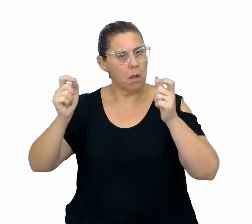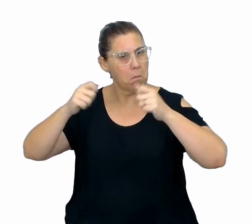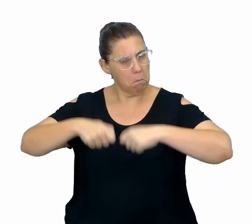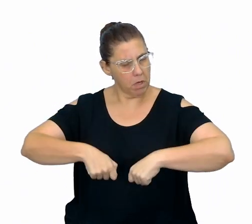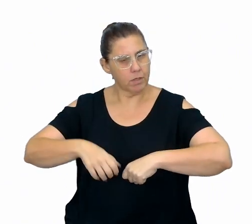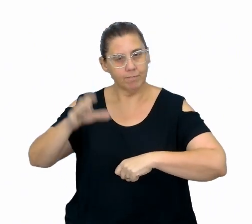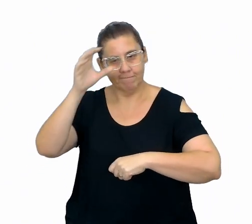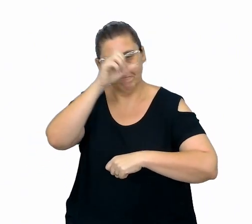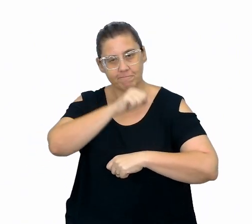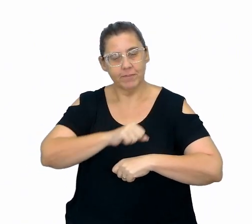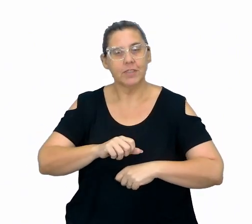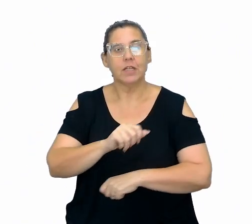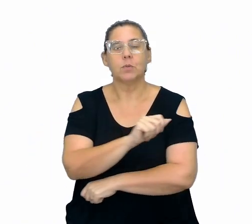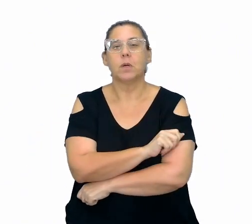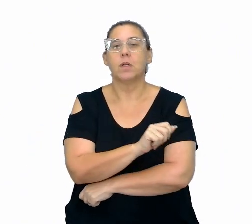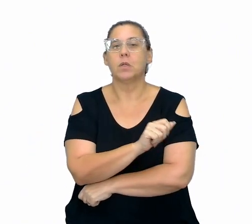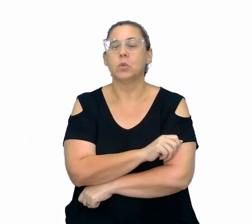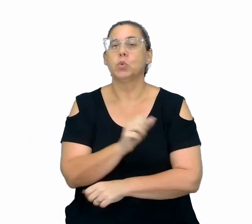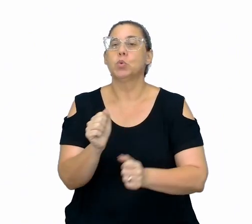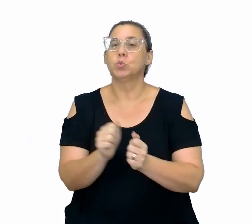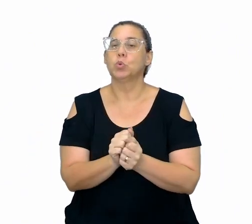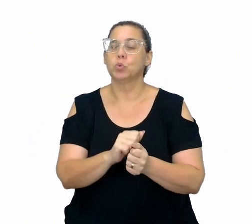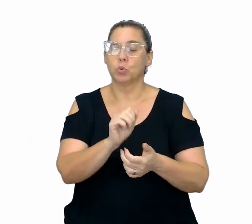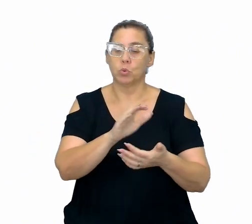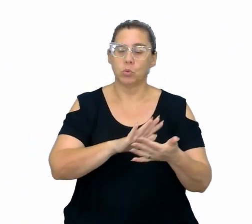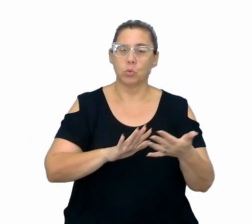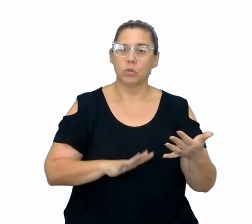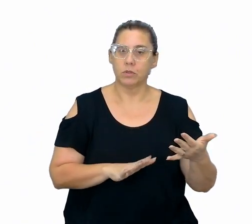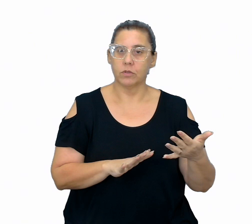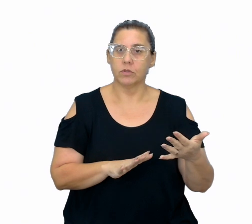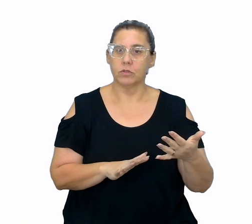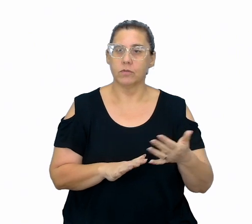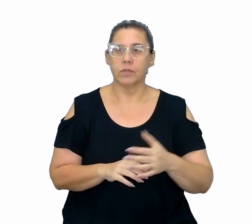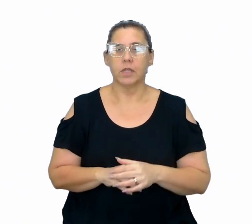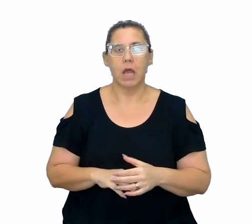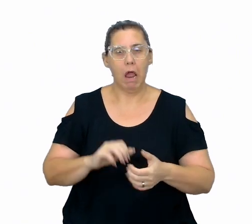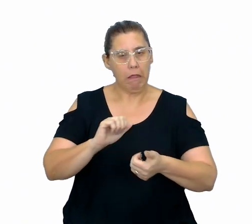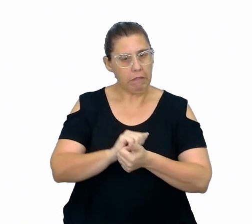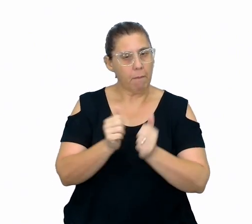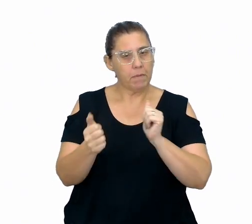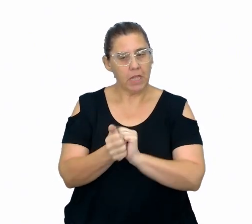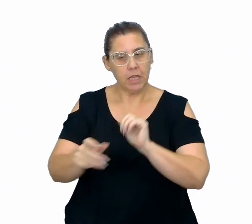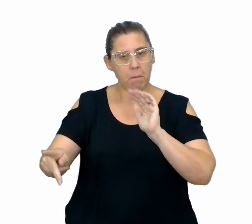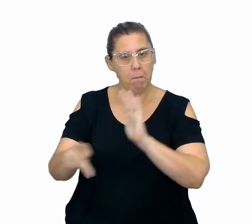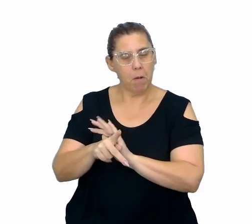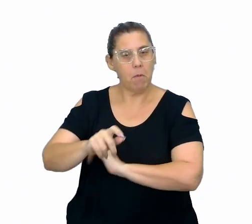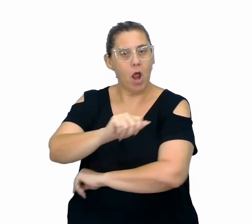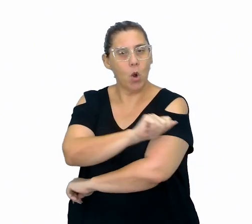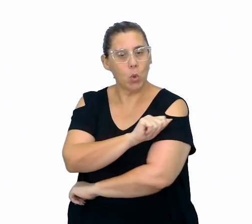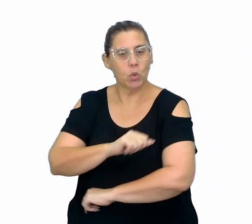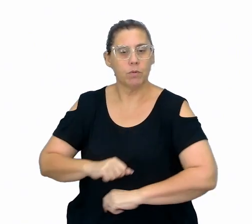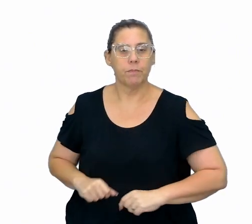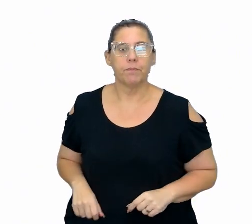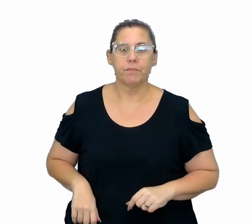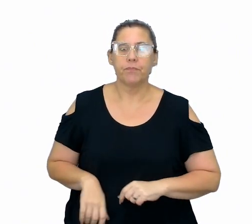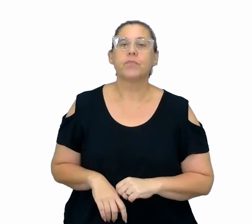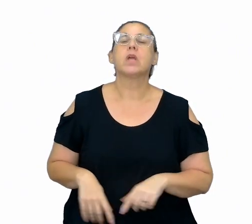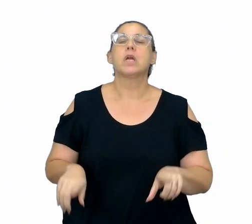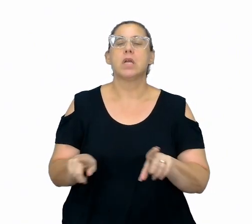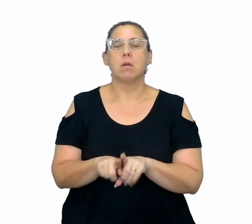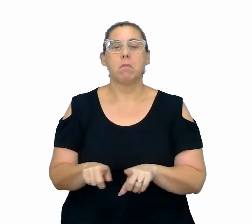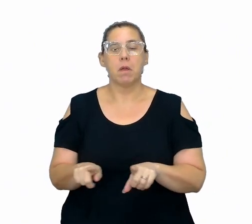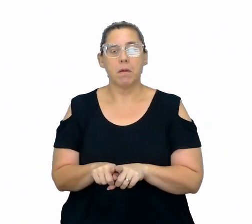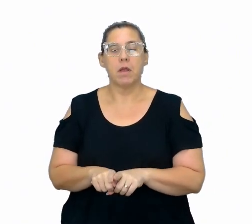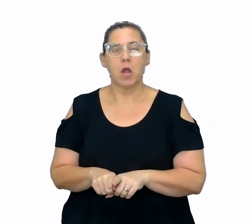possibilidades de aprendizagem dos estudantes com atividades feitas sob medida para eles. E, finalmente, retomar as discussões